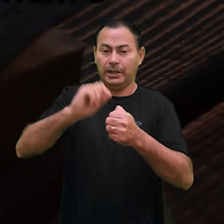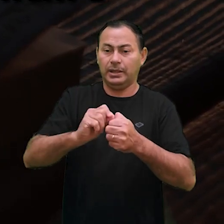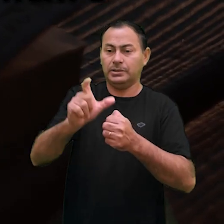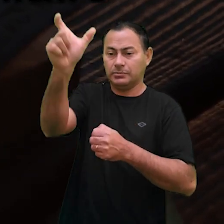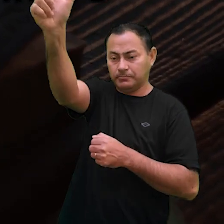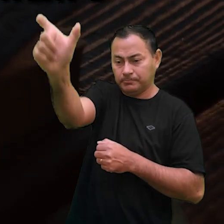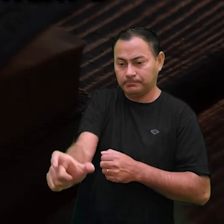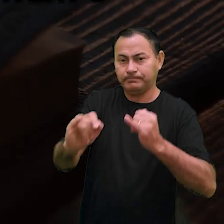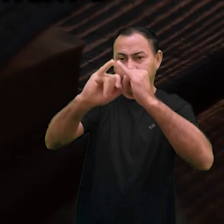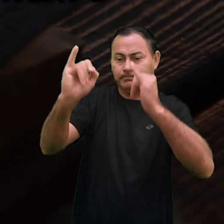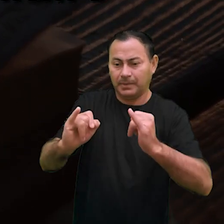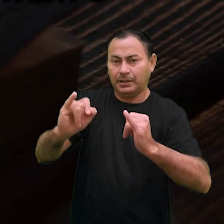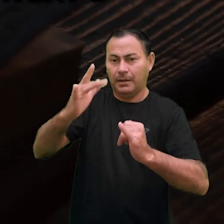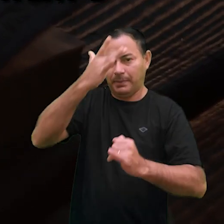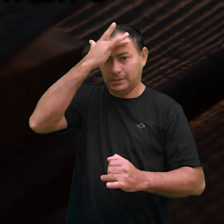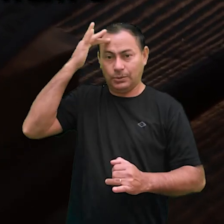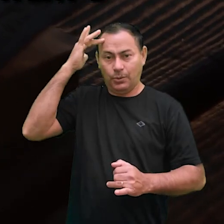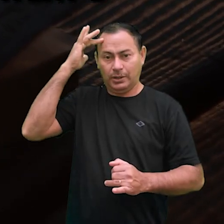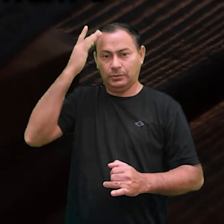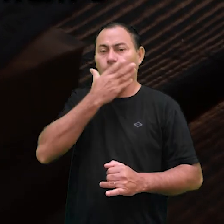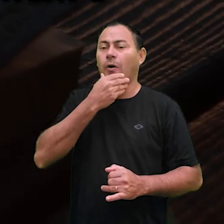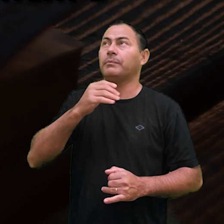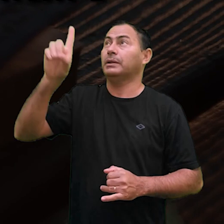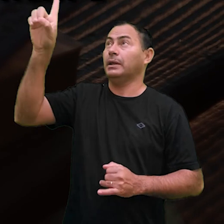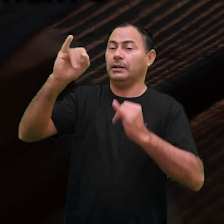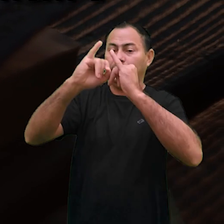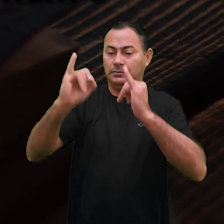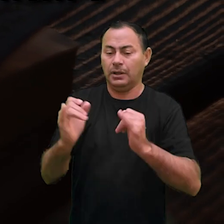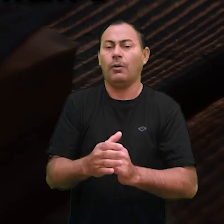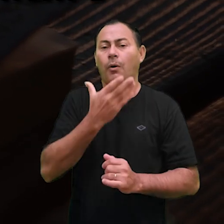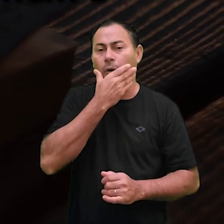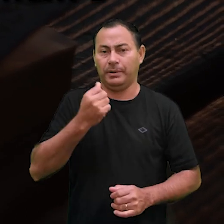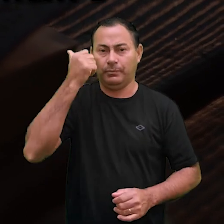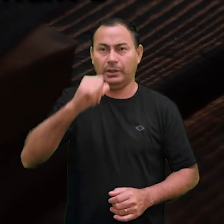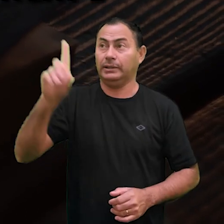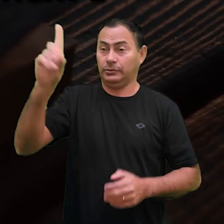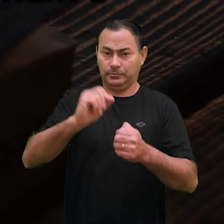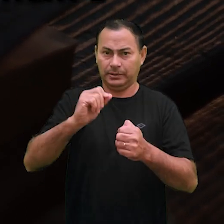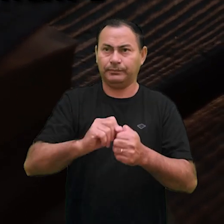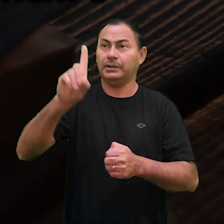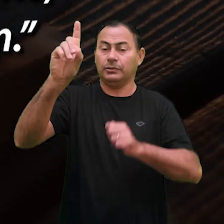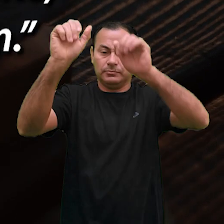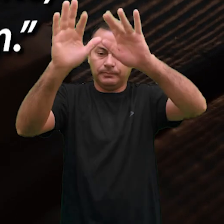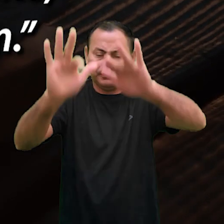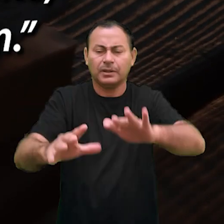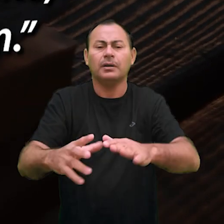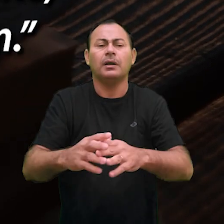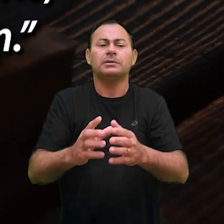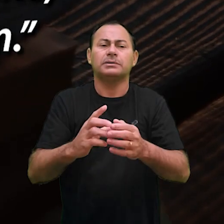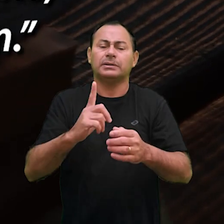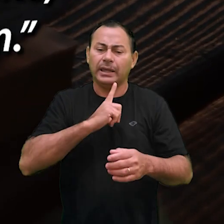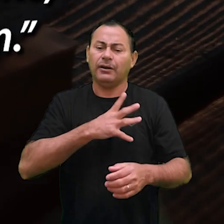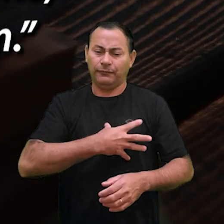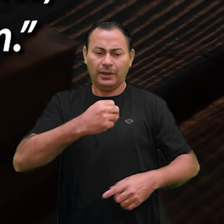Criou Deus, pois, o homem à sua imagem. A imagem de Deus o criou. Homem e mulher os criou. E Deus os abençoou